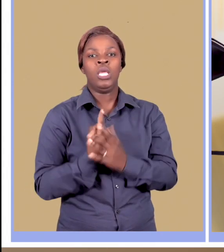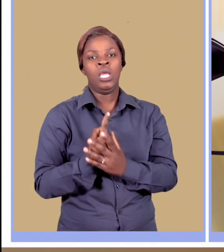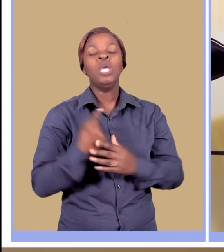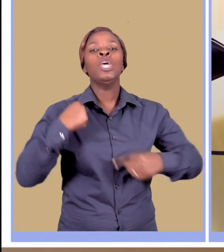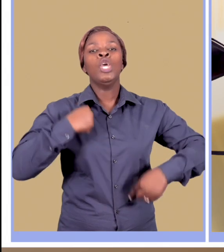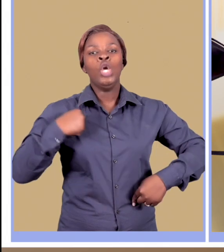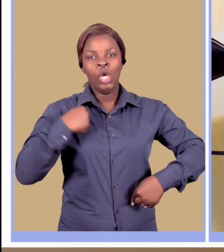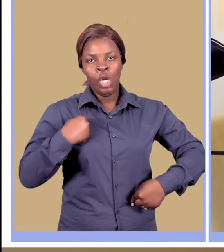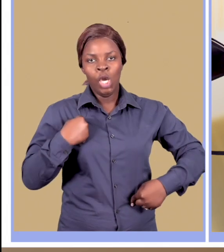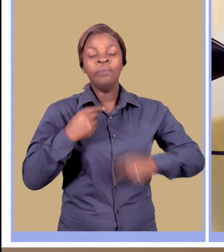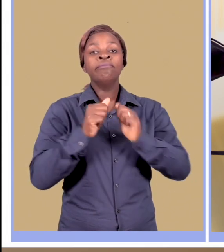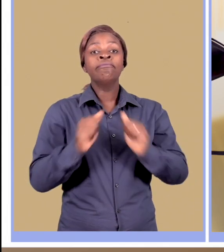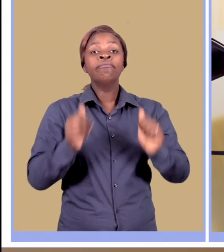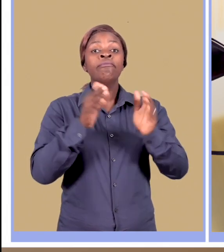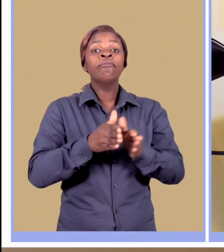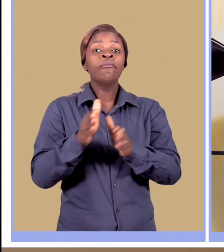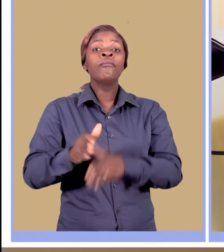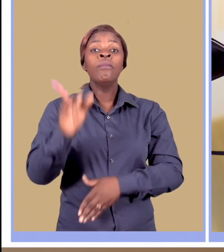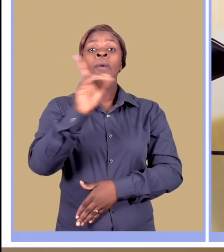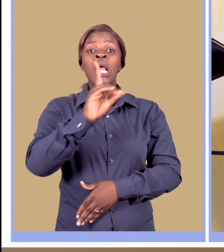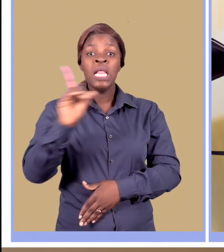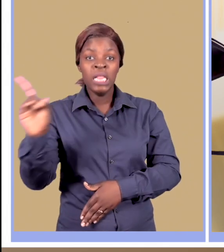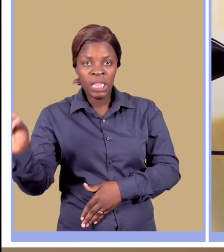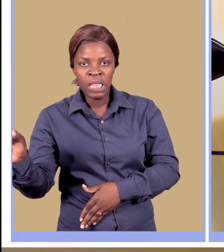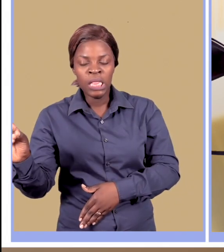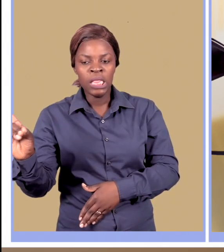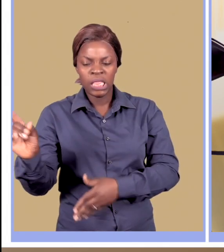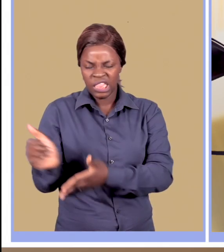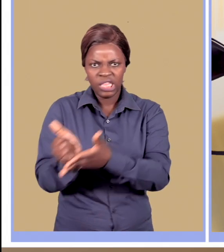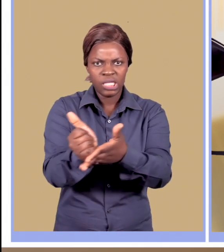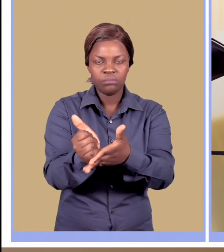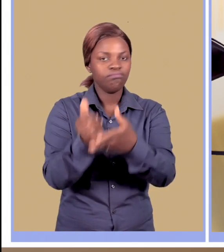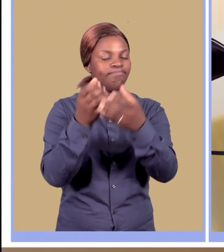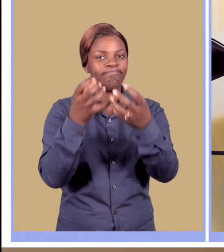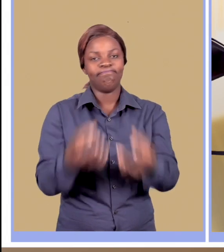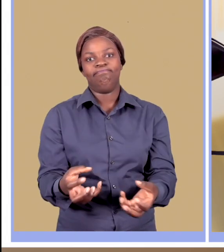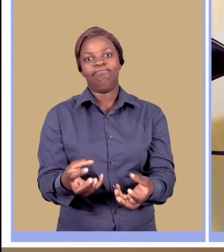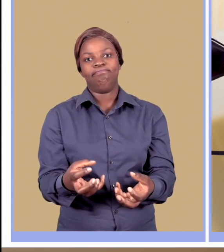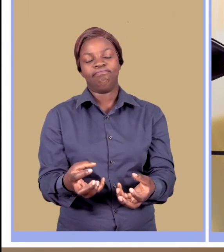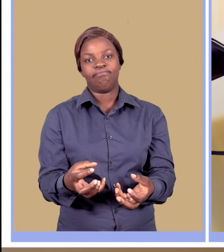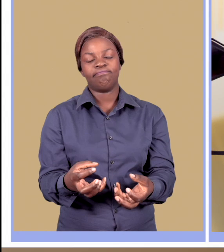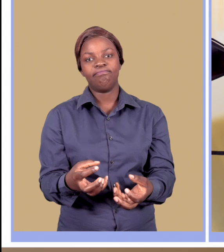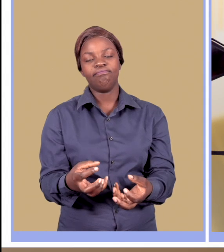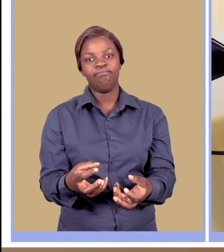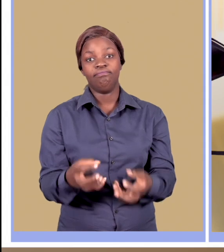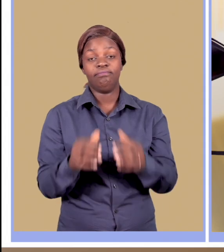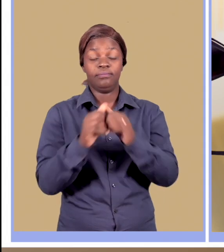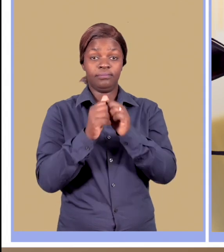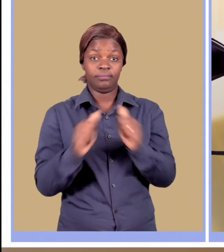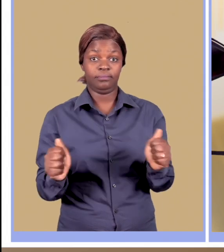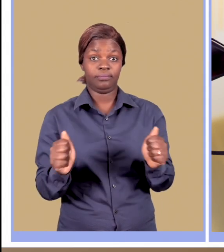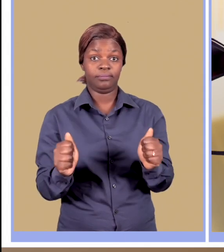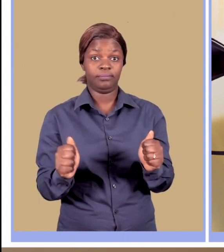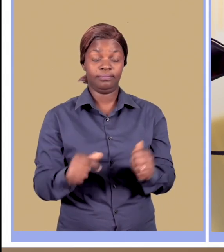e foram afetados. As pessoas com deficiência físico-motora dificilmente foram atendidas.